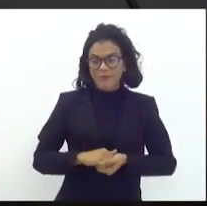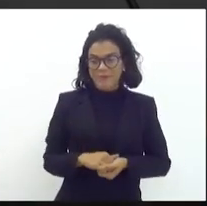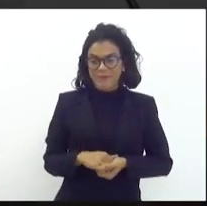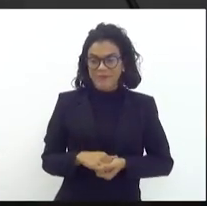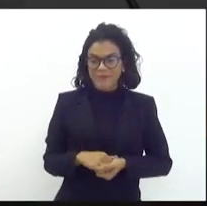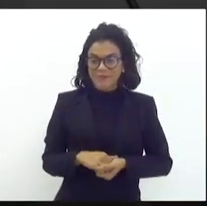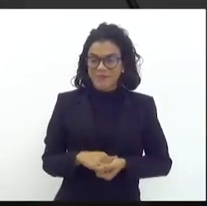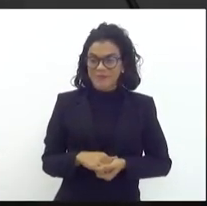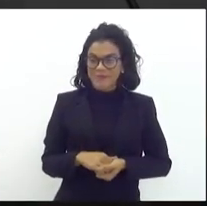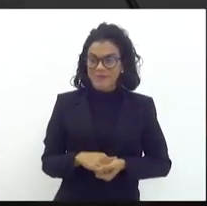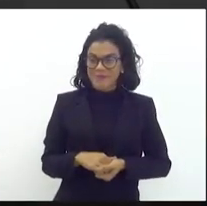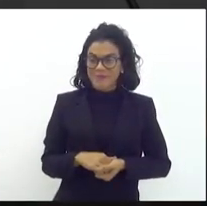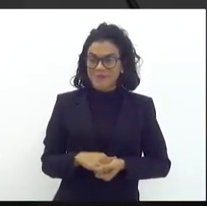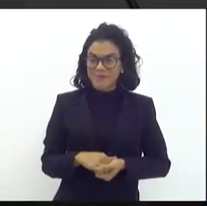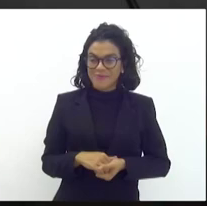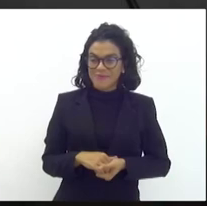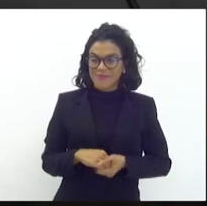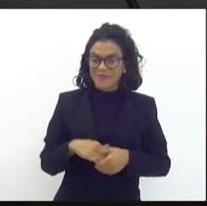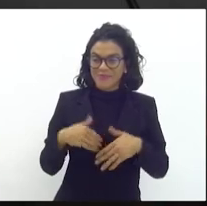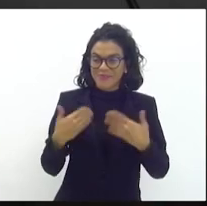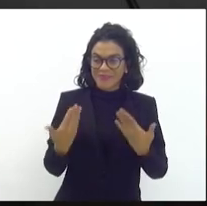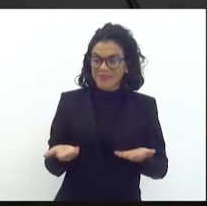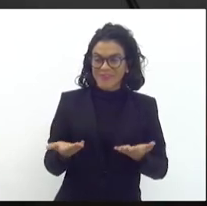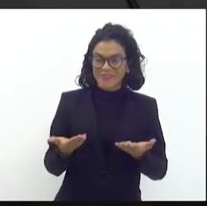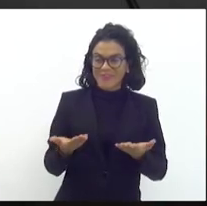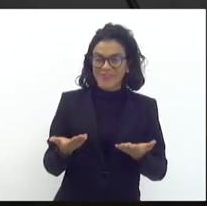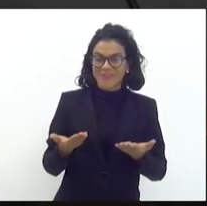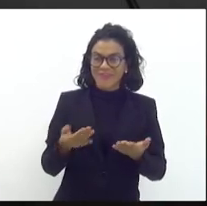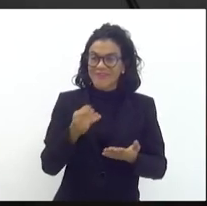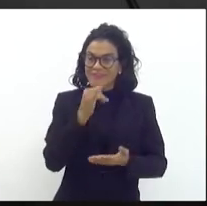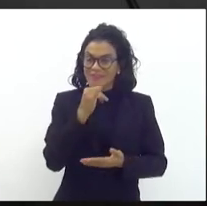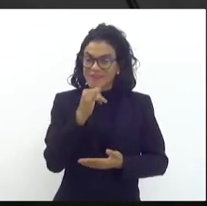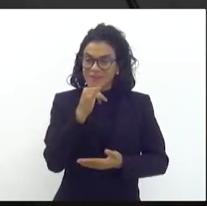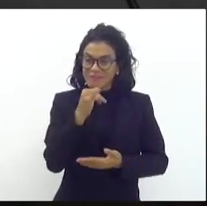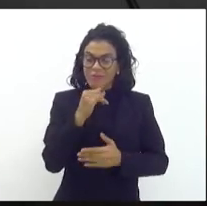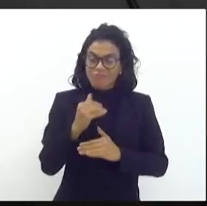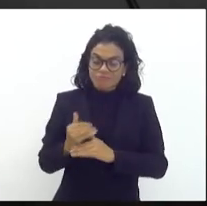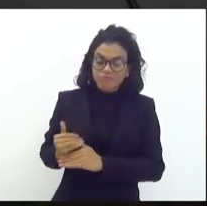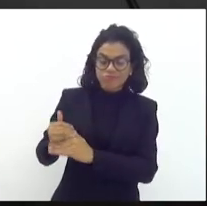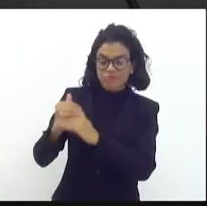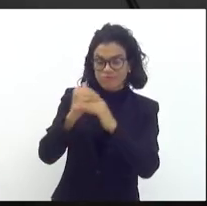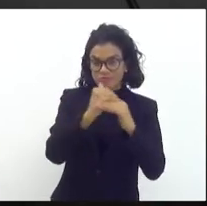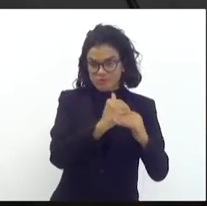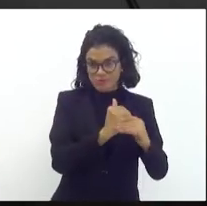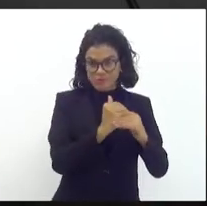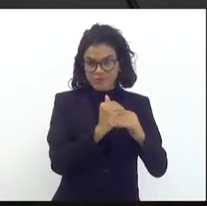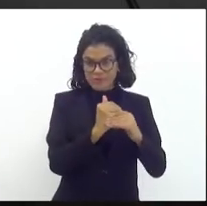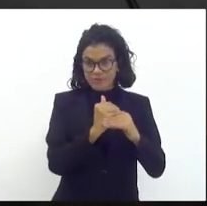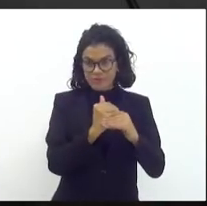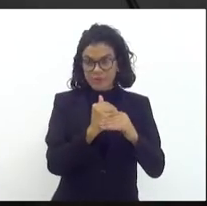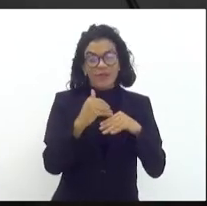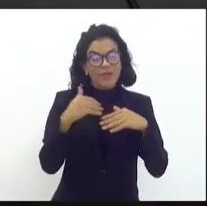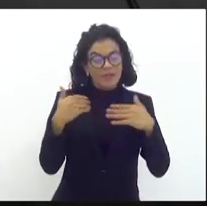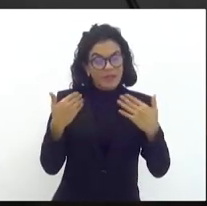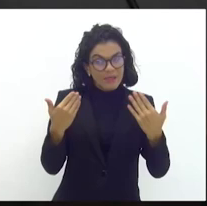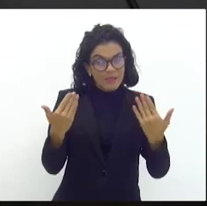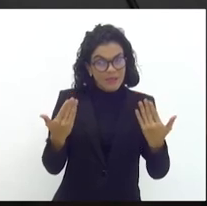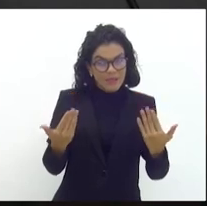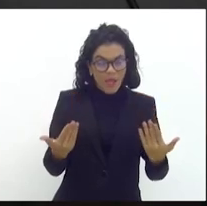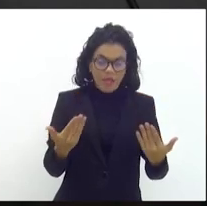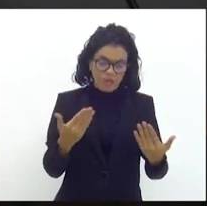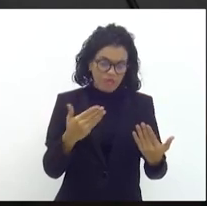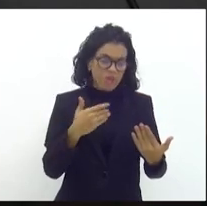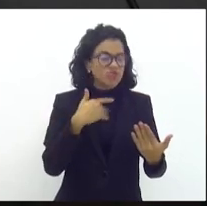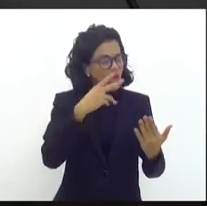né então por exemplo com essa uniformização E aí tudo